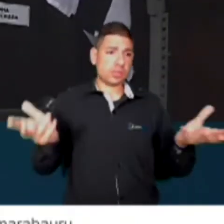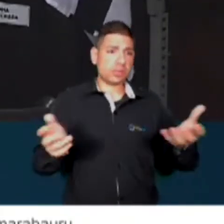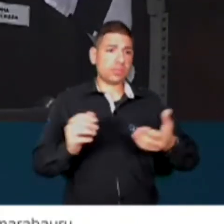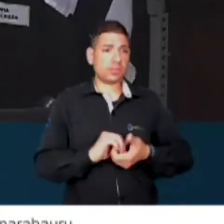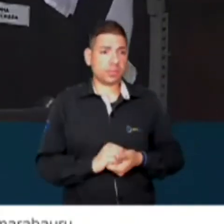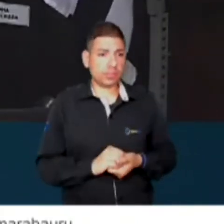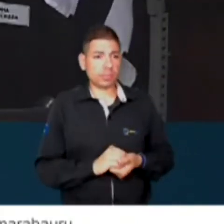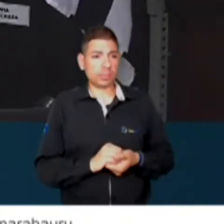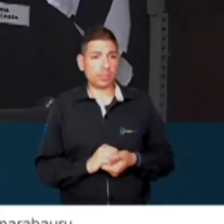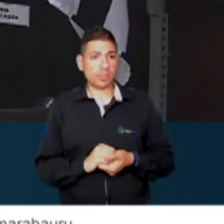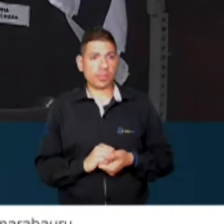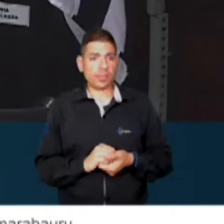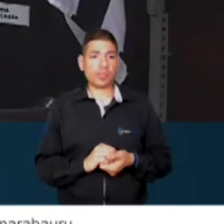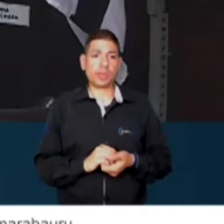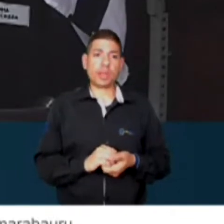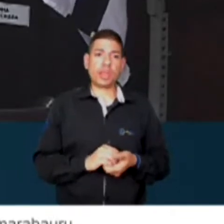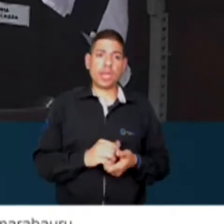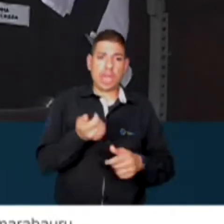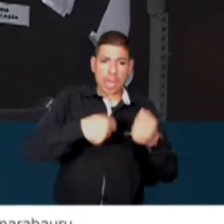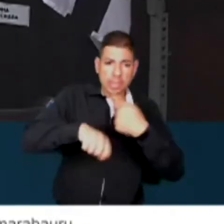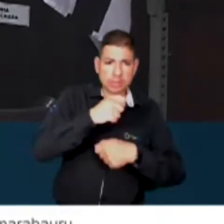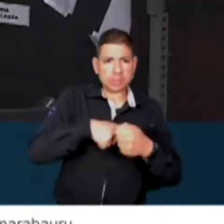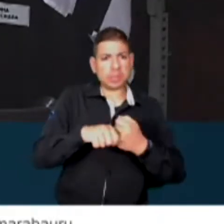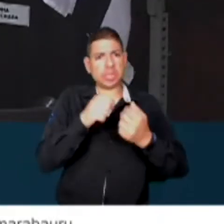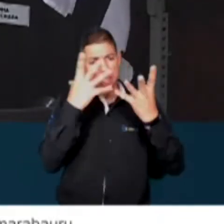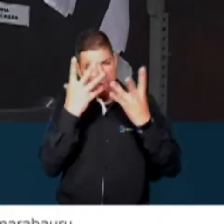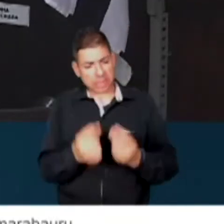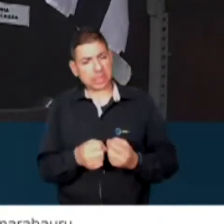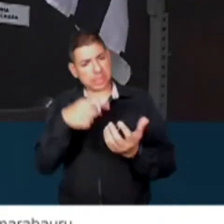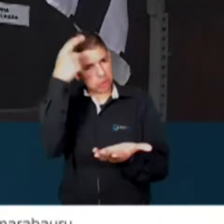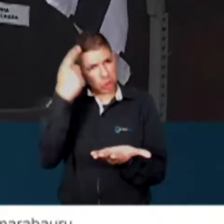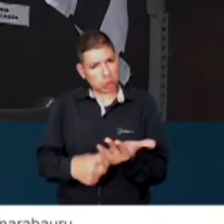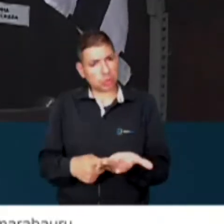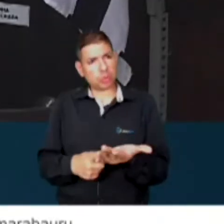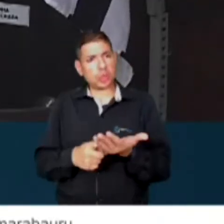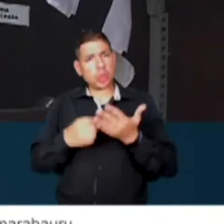Administrar, assumir compromissos, né? Dar a cara, tapa.